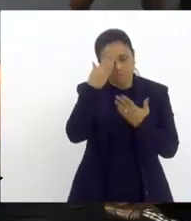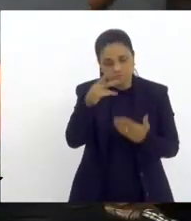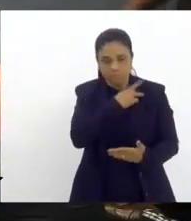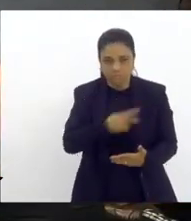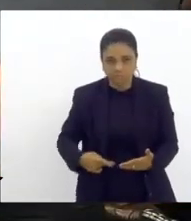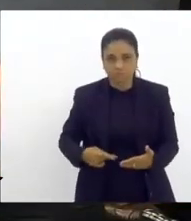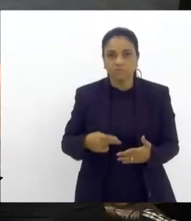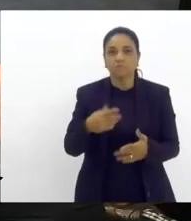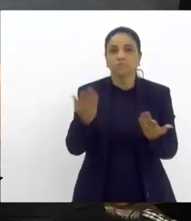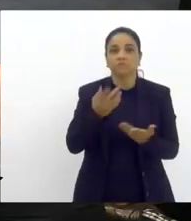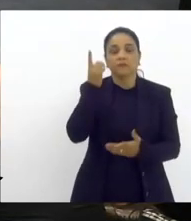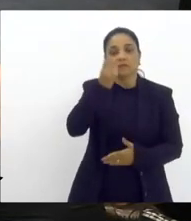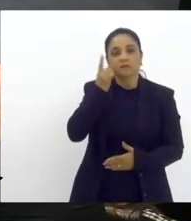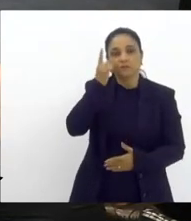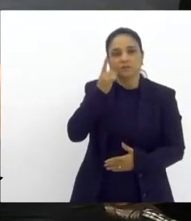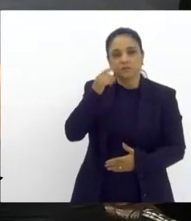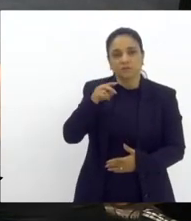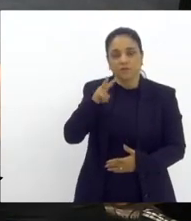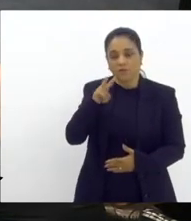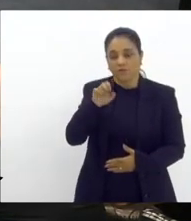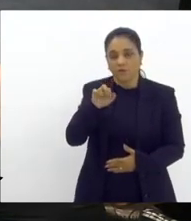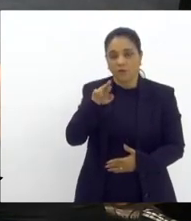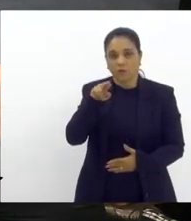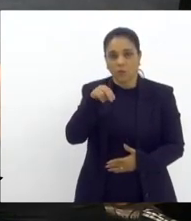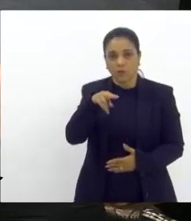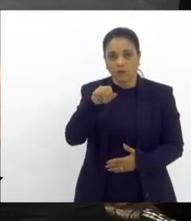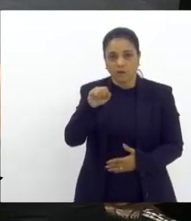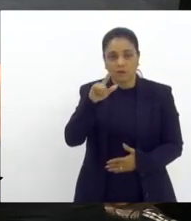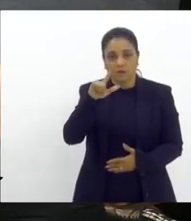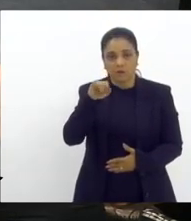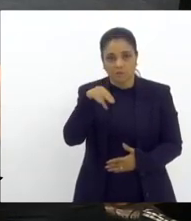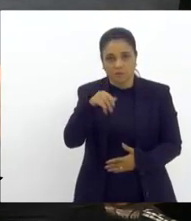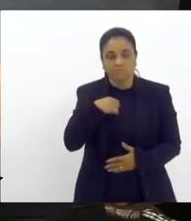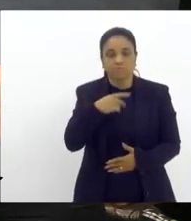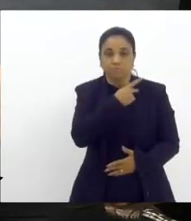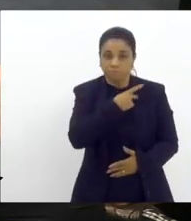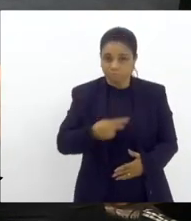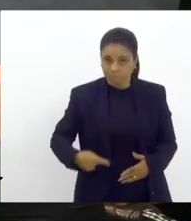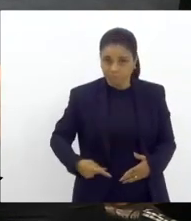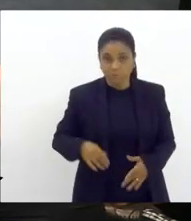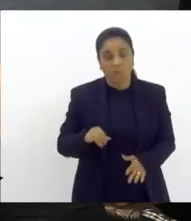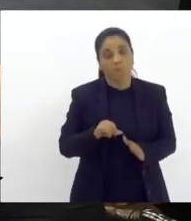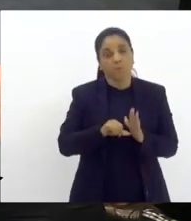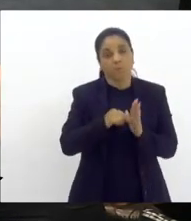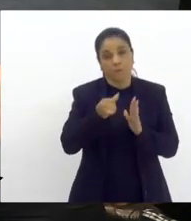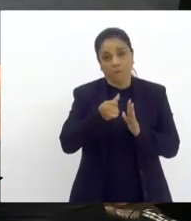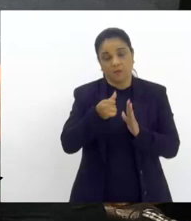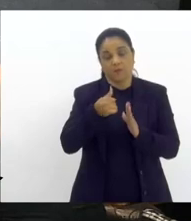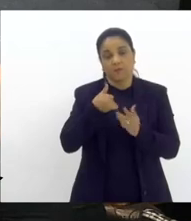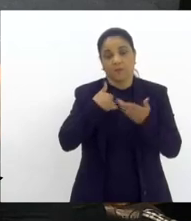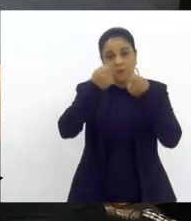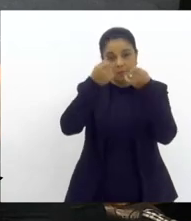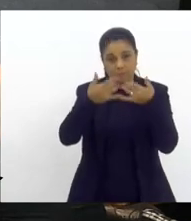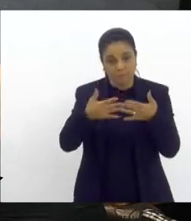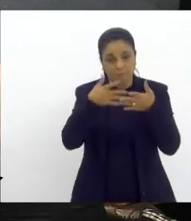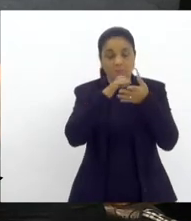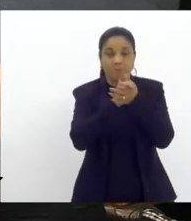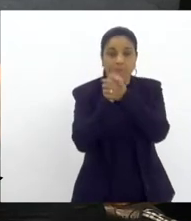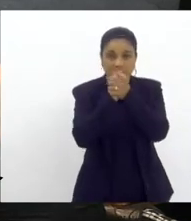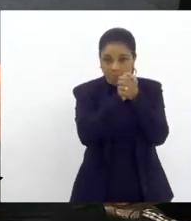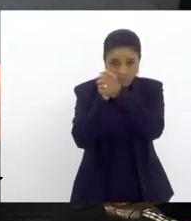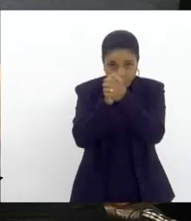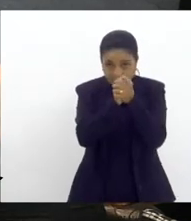Nossa Nobre Deputado da Verônica em primeiro lugar eu gostaria de parabenizar